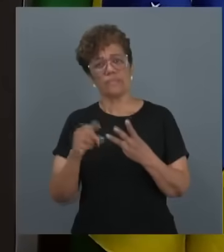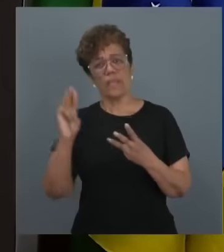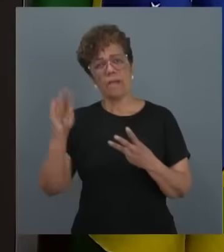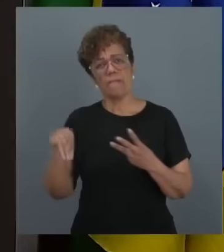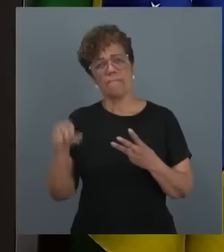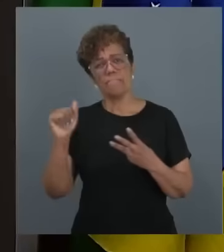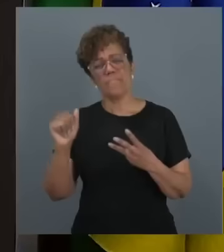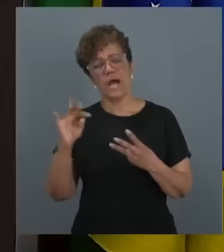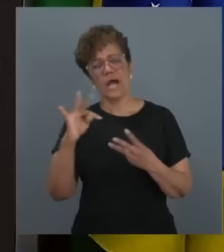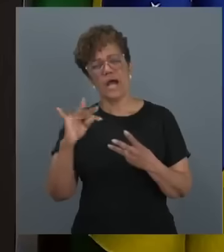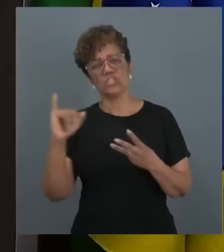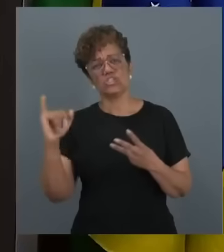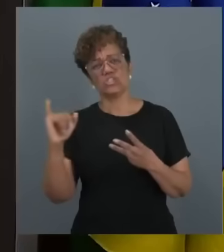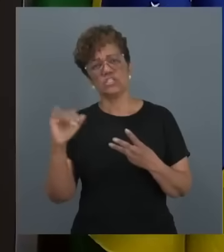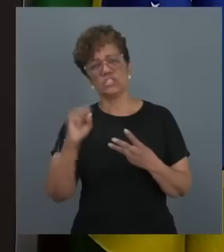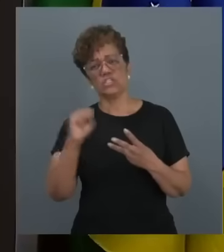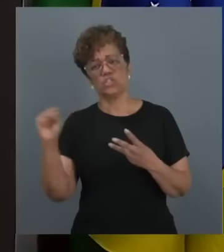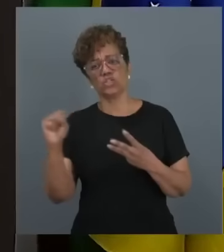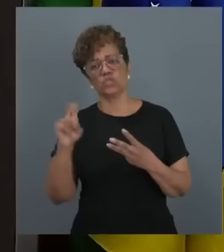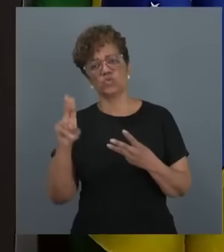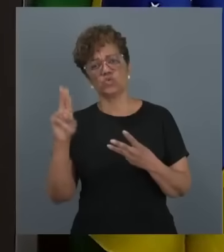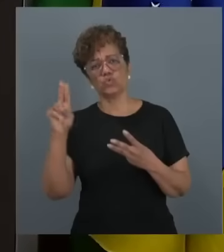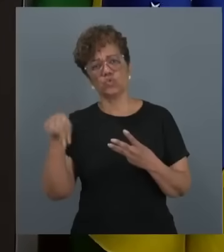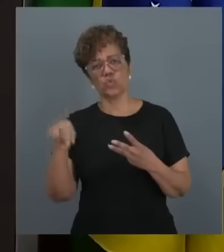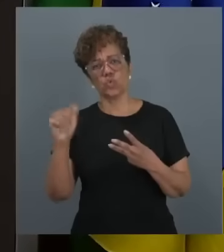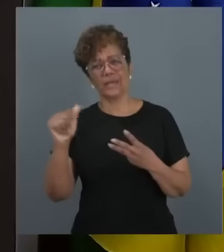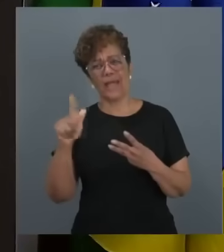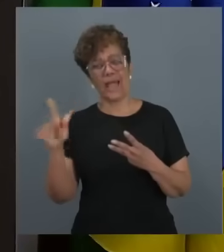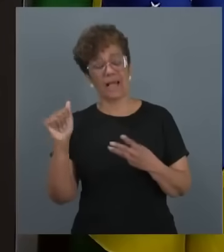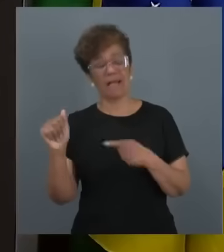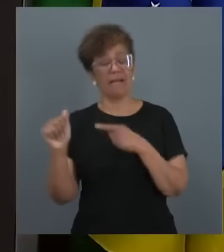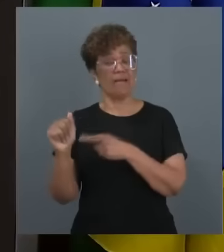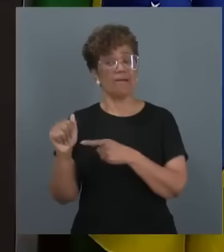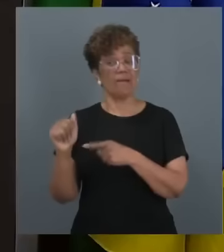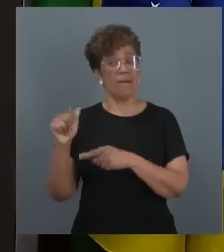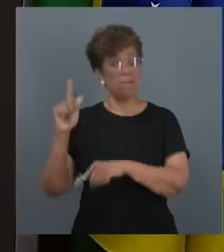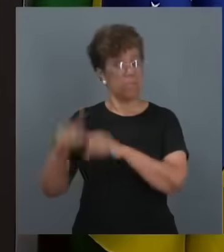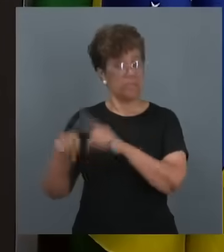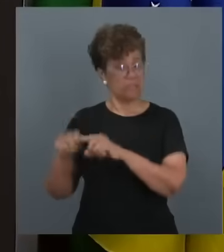Crime. Esses não tiveram nenhum tipo de censura. Por quê?